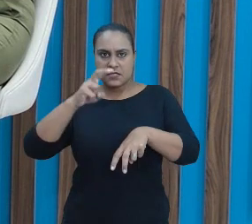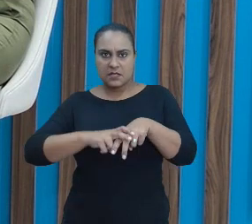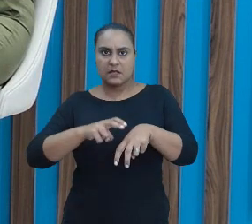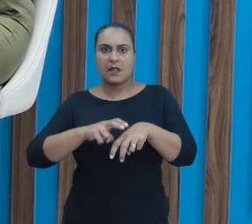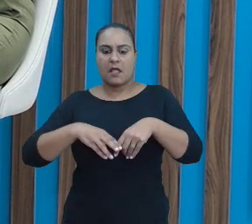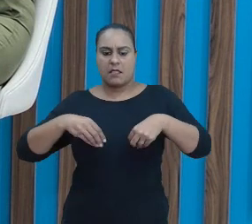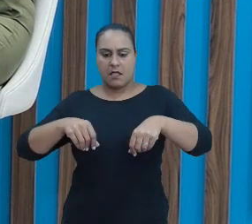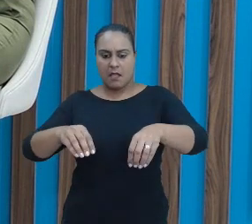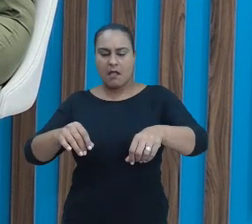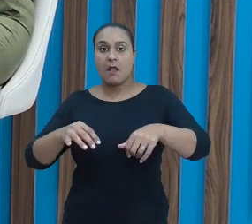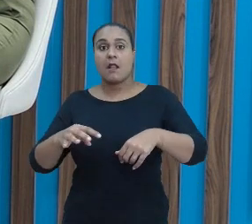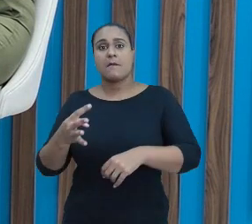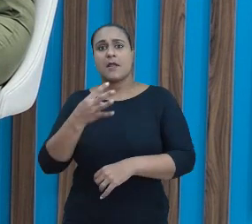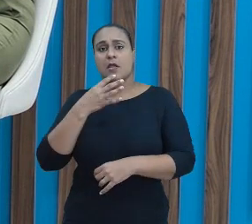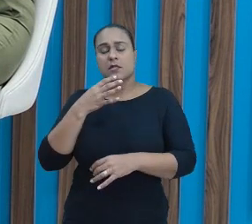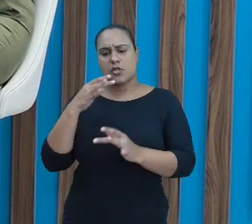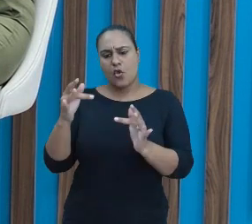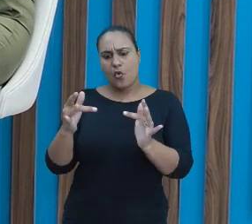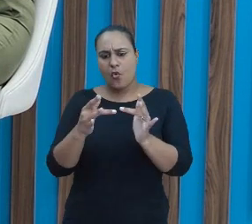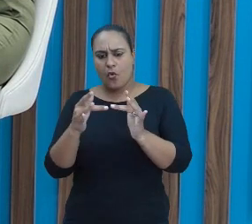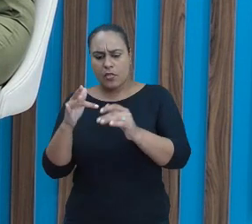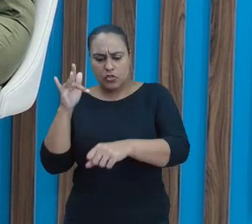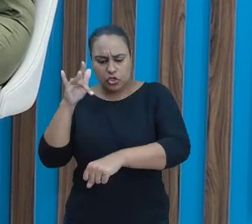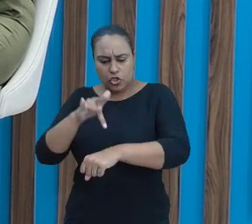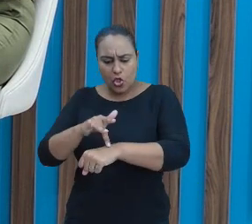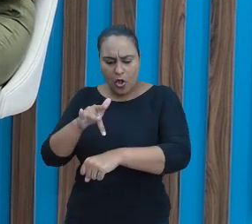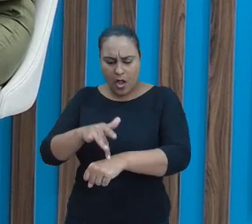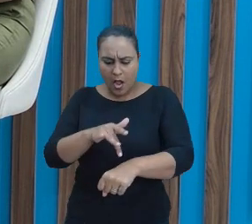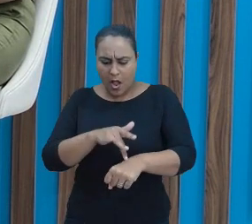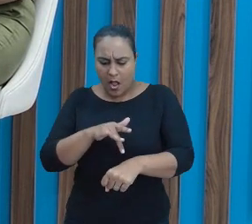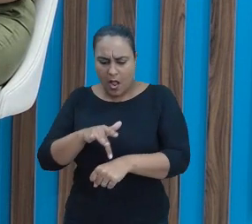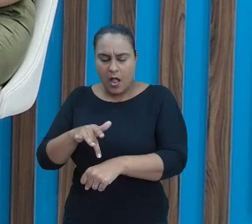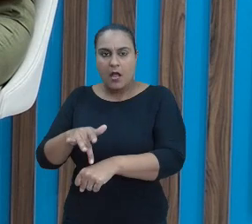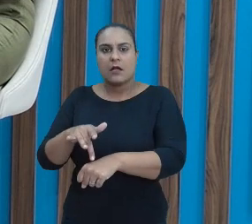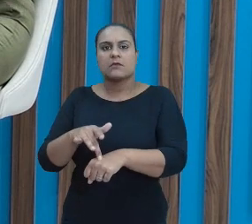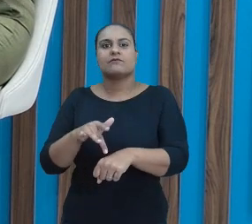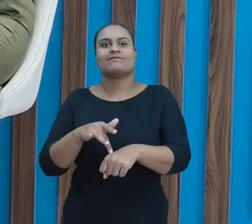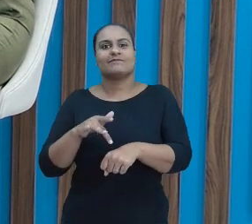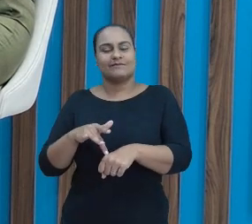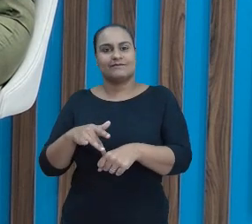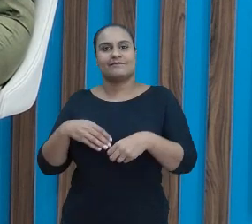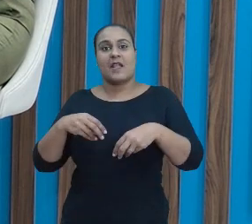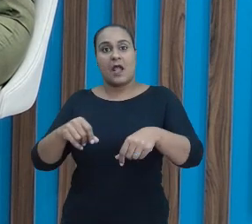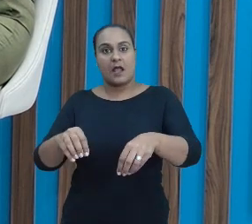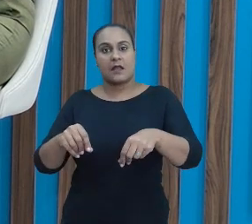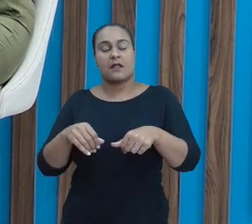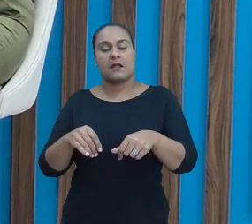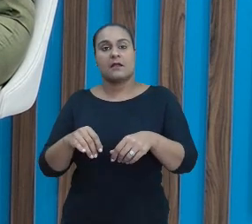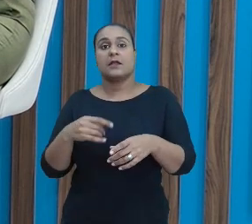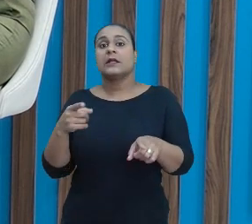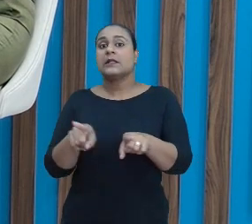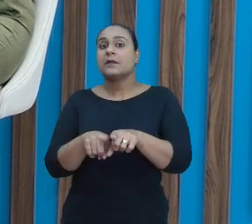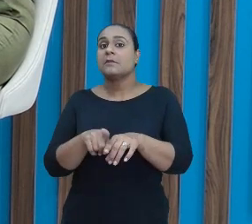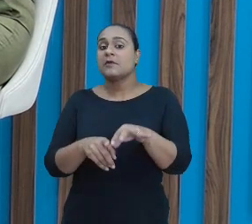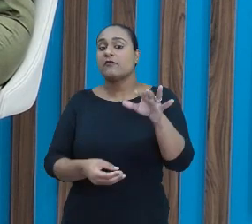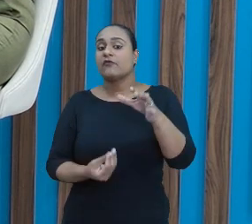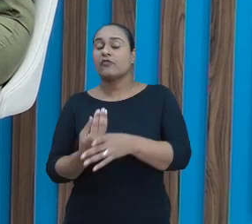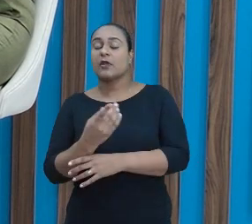para que ele conhecesse, né, pudesse provar aquela sensação da areia tocando no corpo, né? E também foi criado na